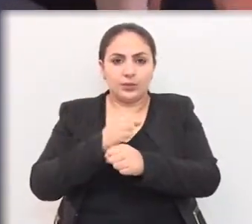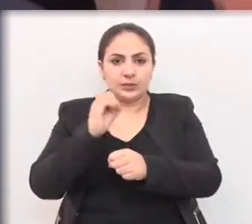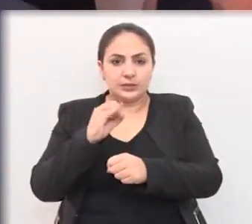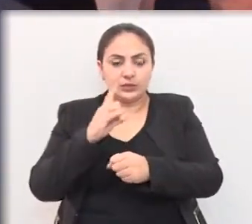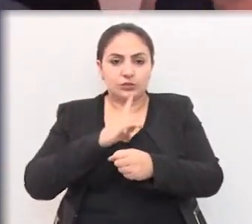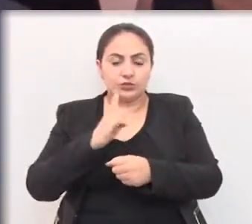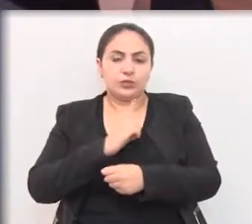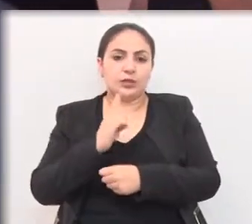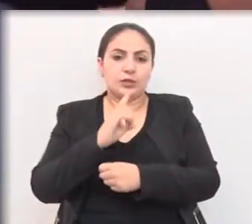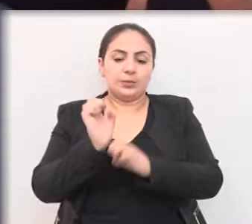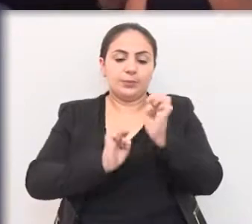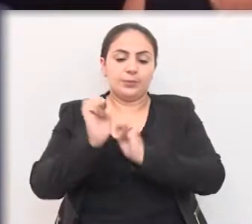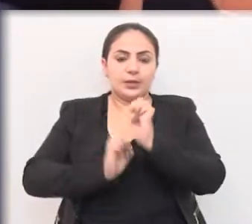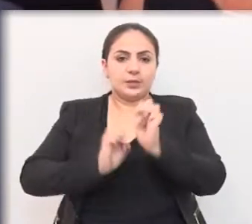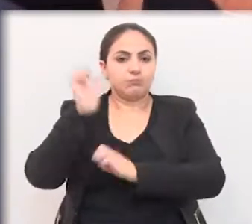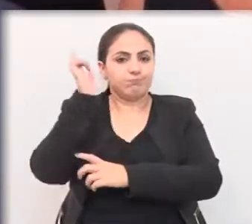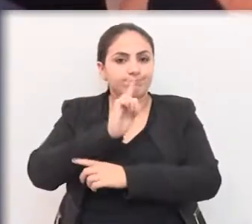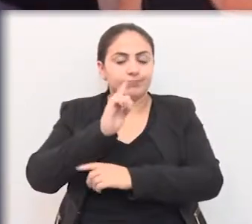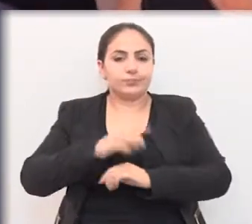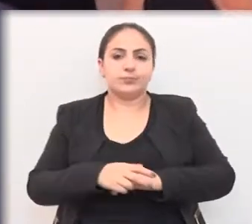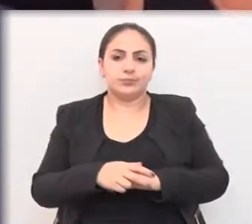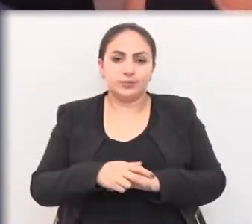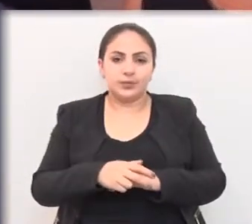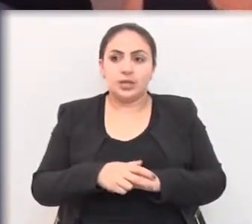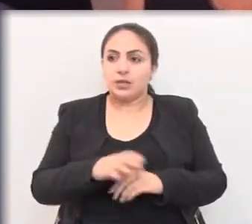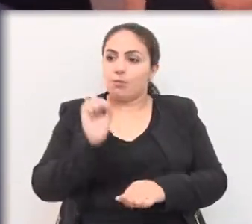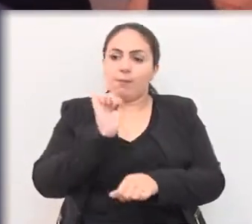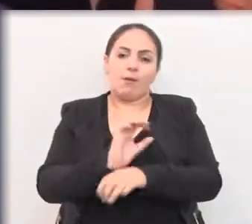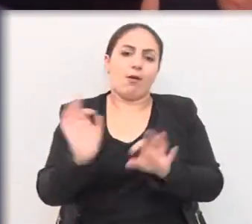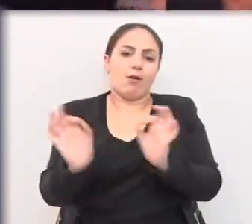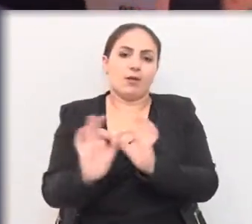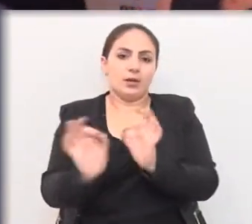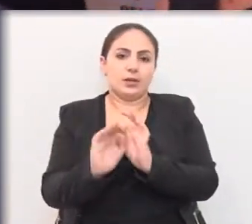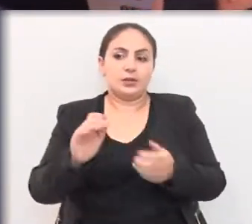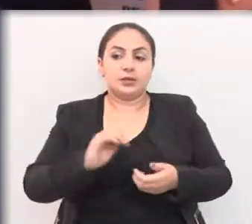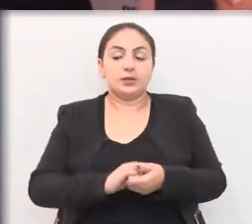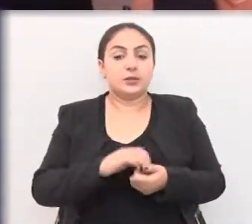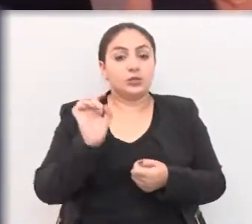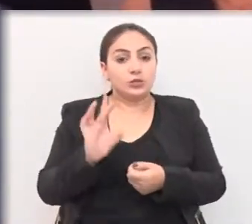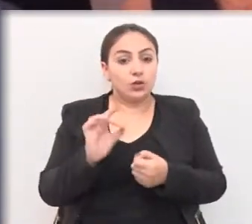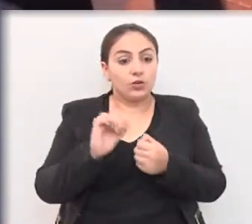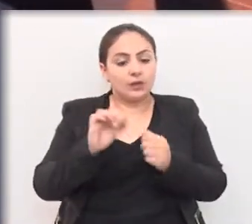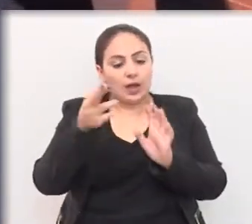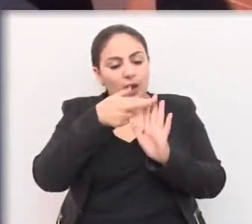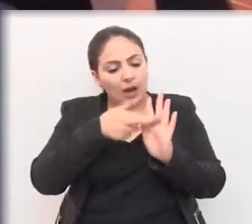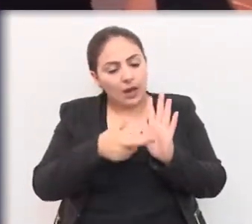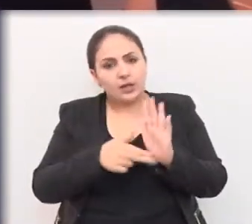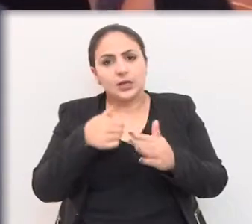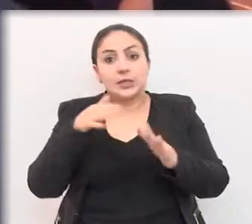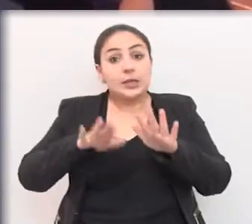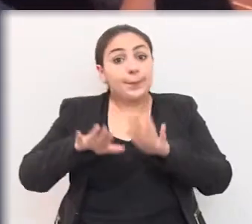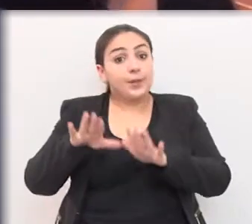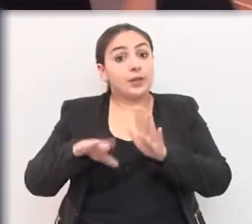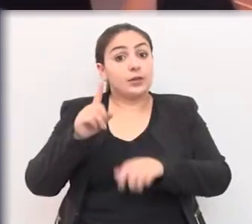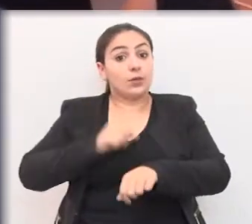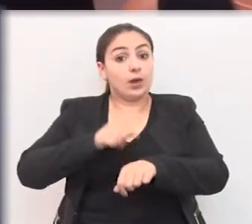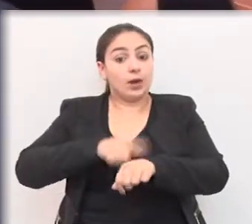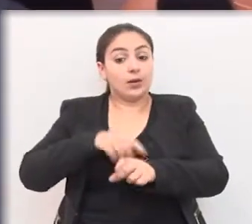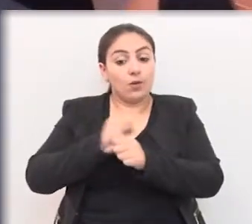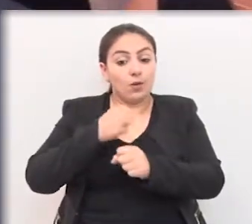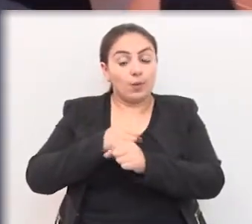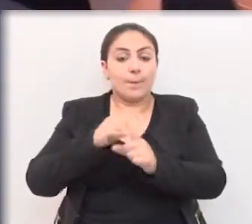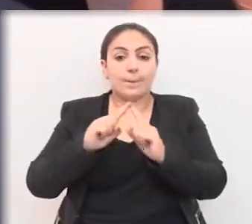que tiver uma empresa vencedora e você não para a operação. Você poderá ter algumas restrições dependendo do horário de obra,